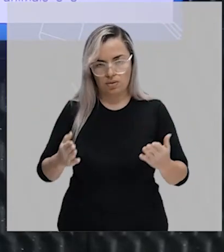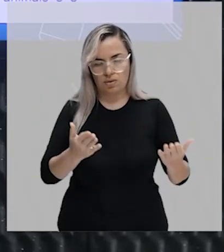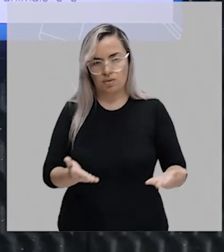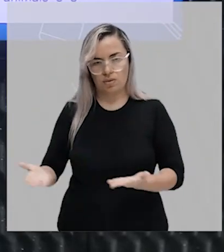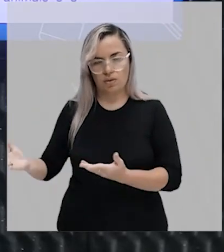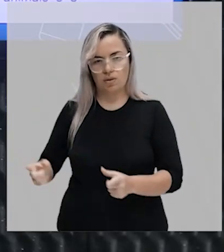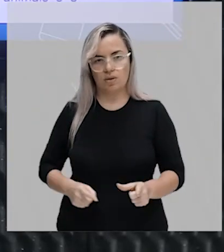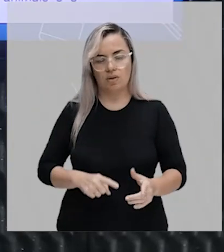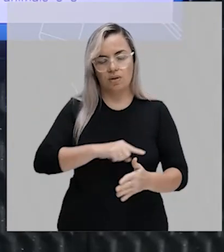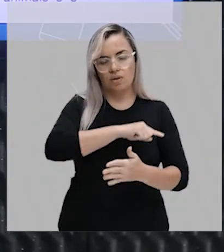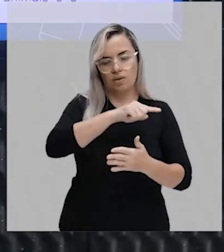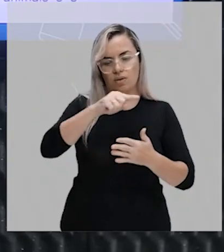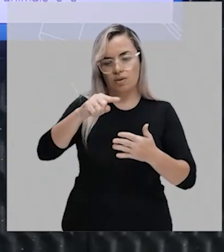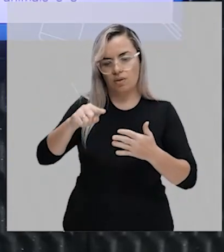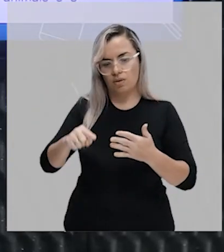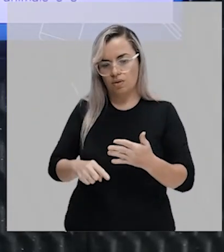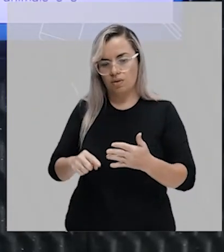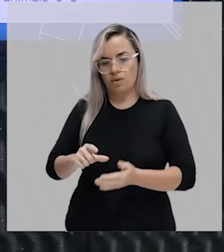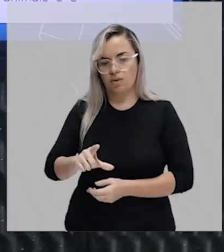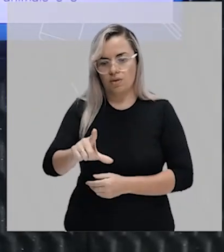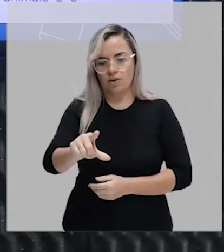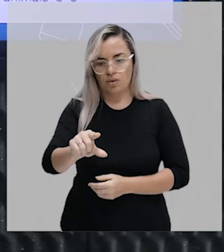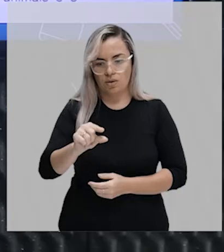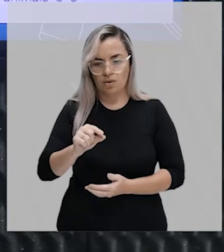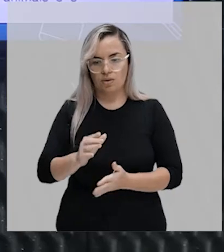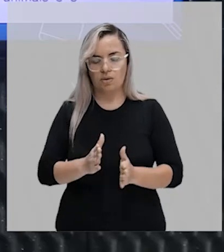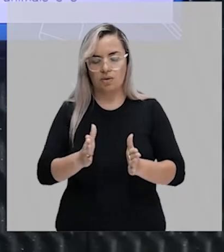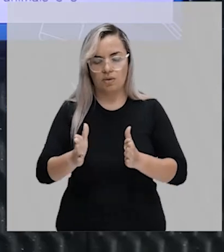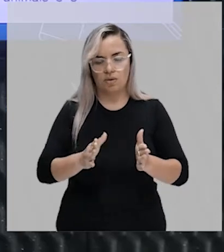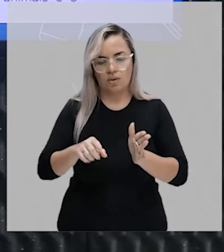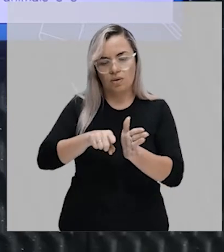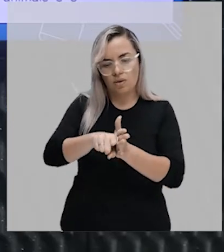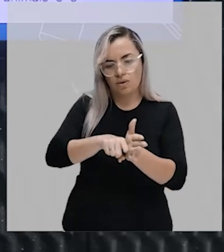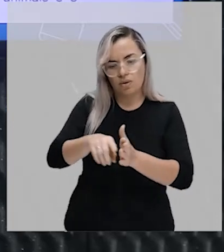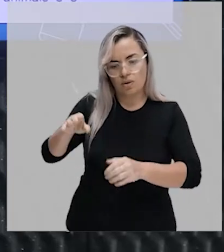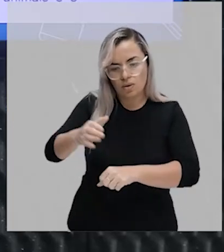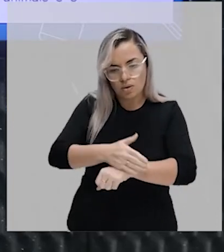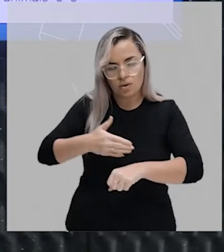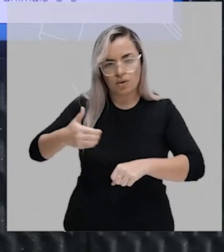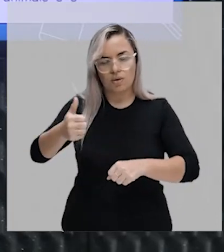e assinale a correspondente à etapa de uma pesquisa